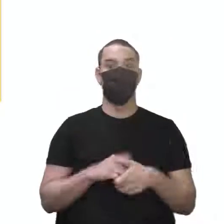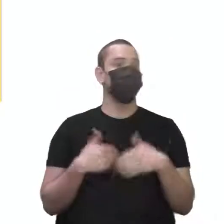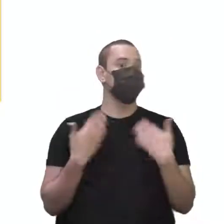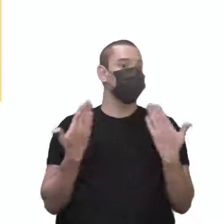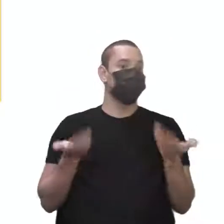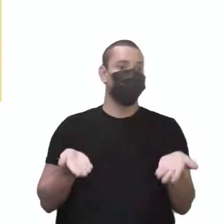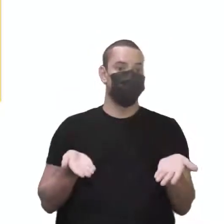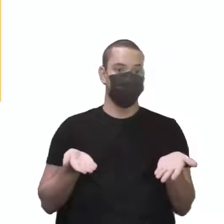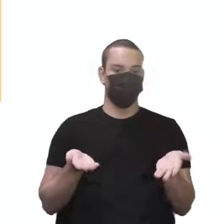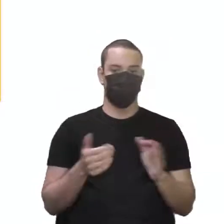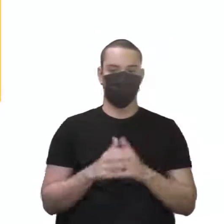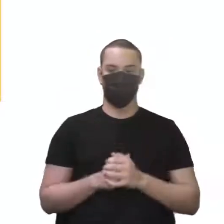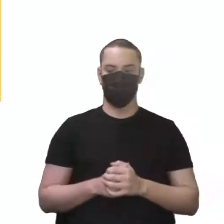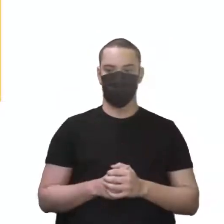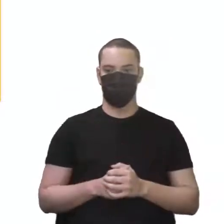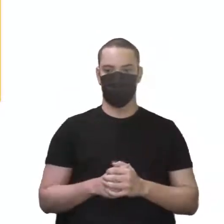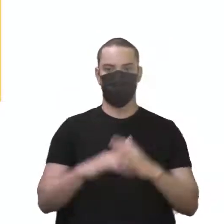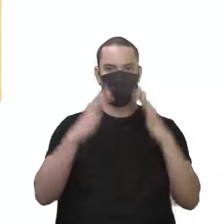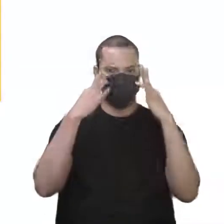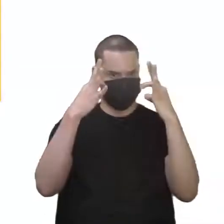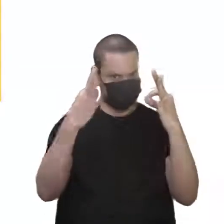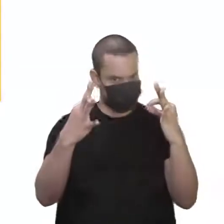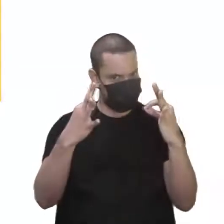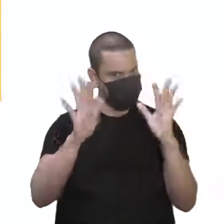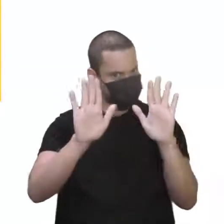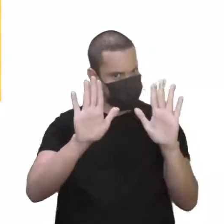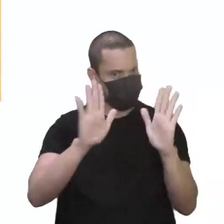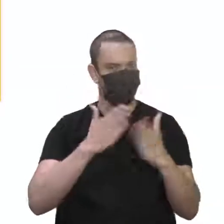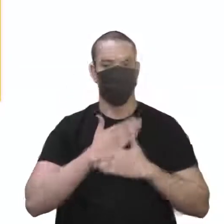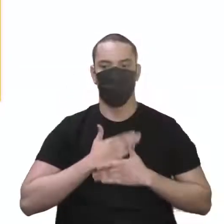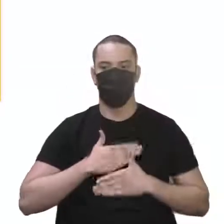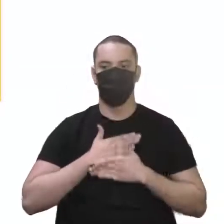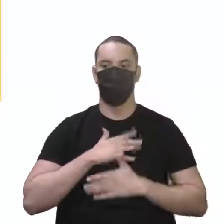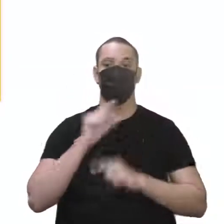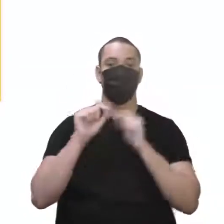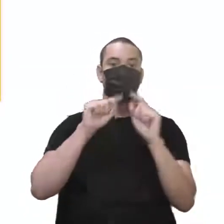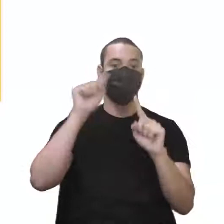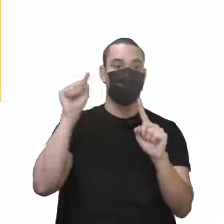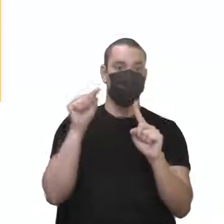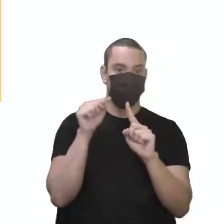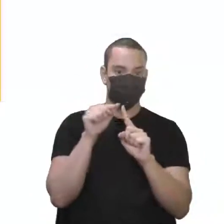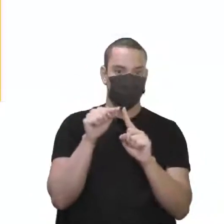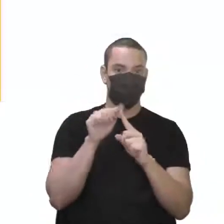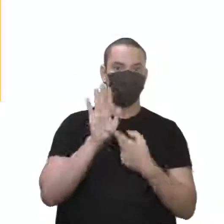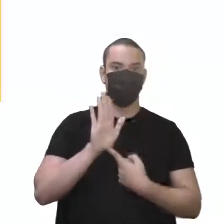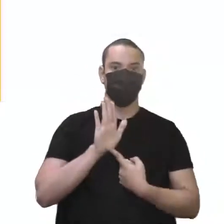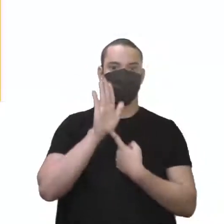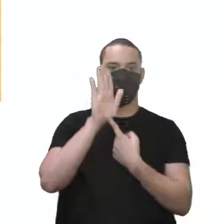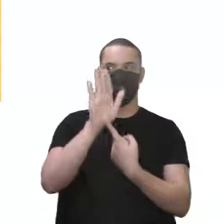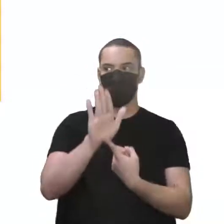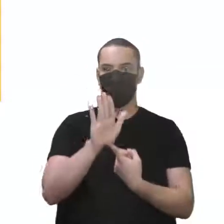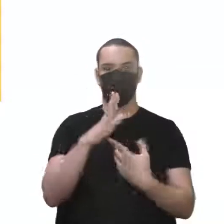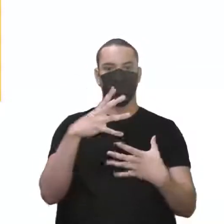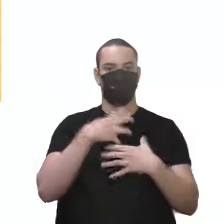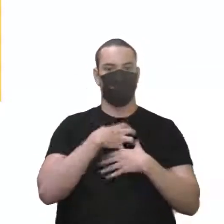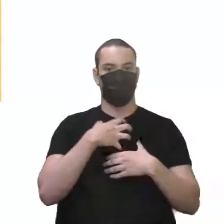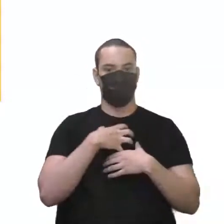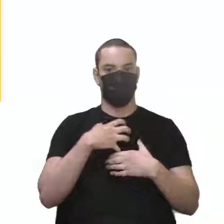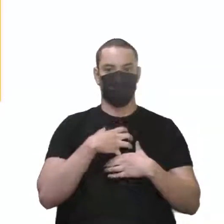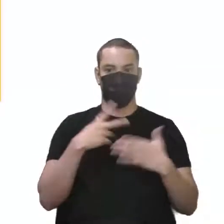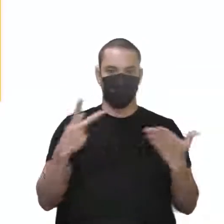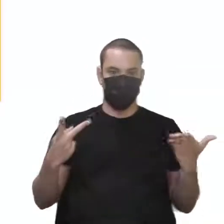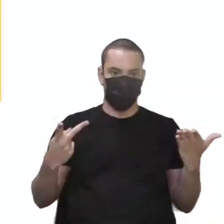Quais são, professora? Presta atenção. Os objetivos: demonstrar a